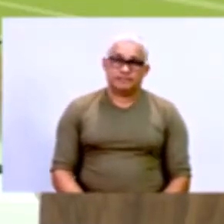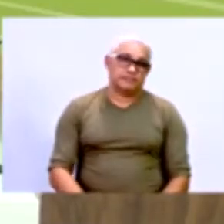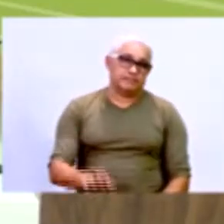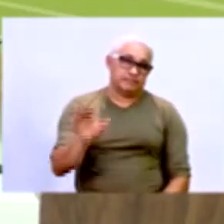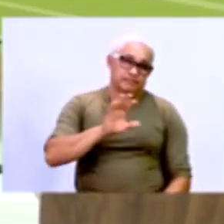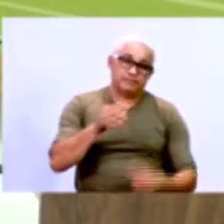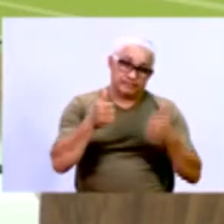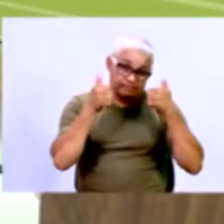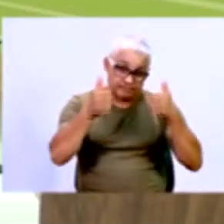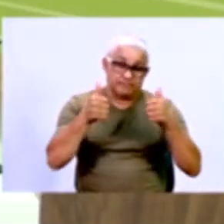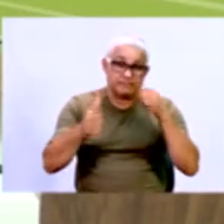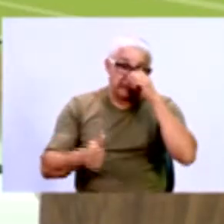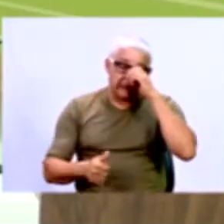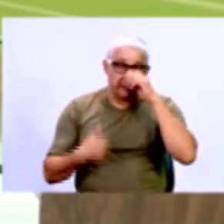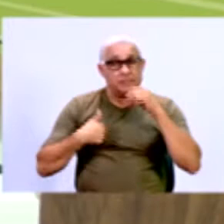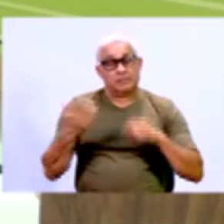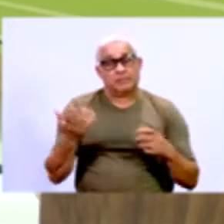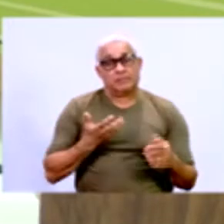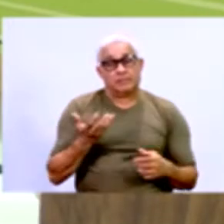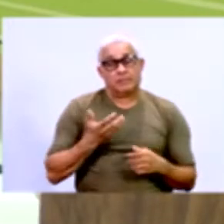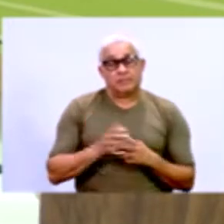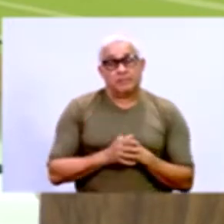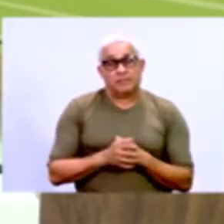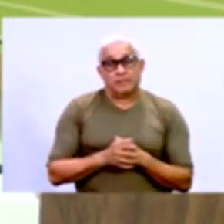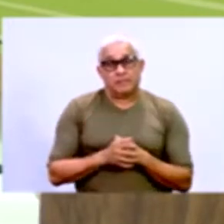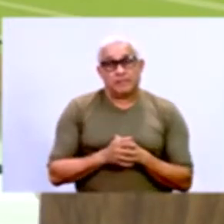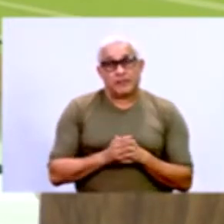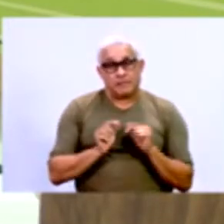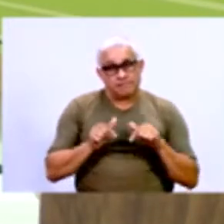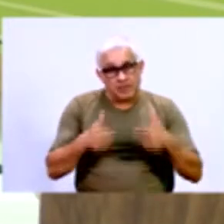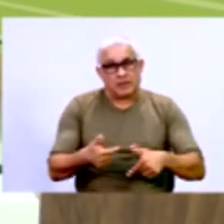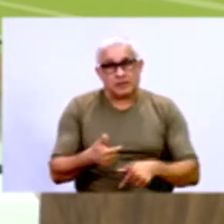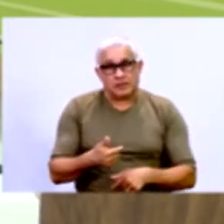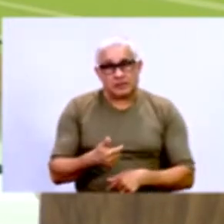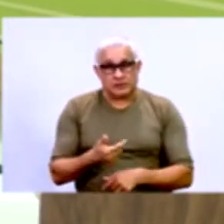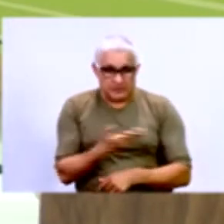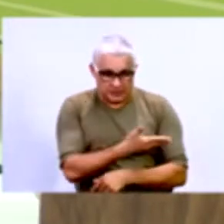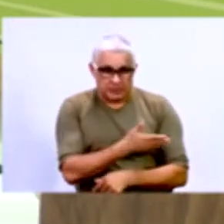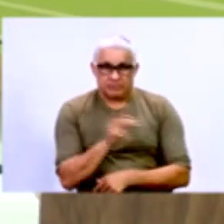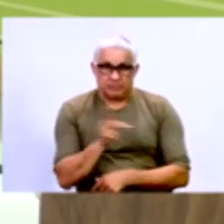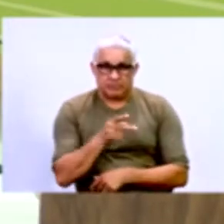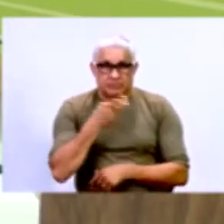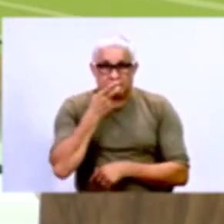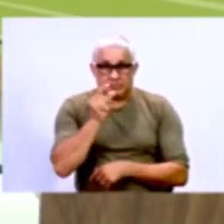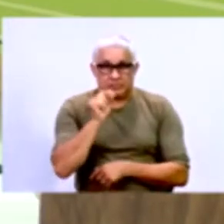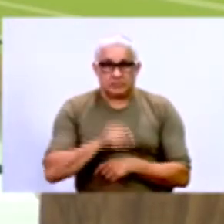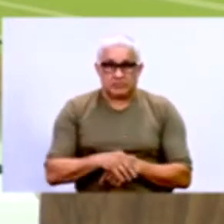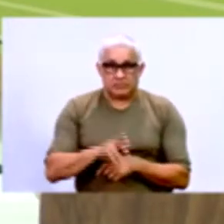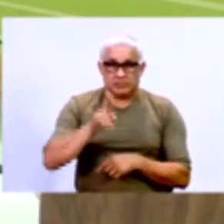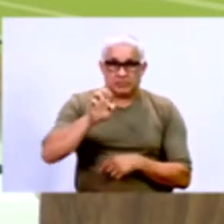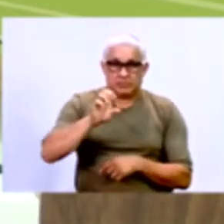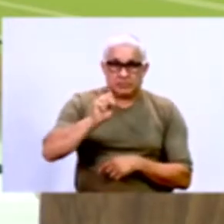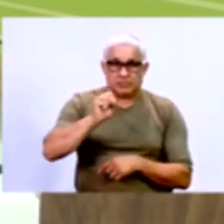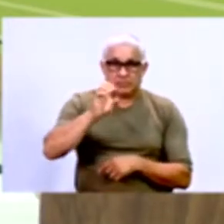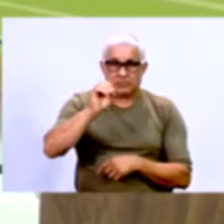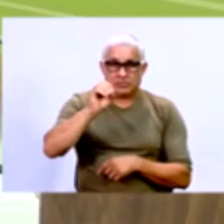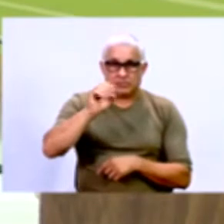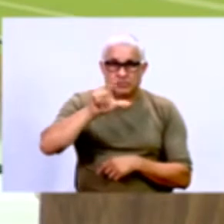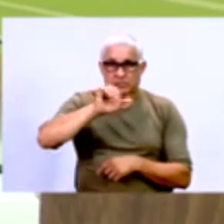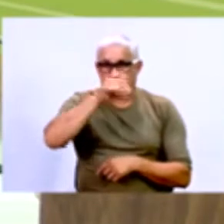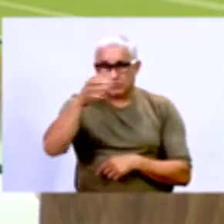Pessoal, eu gostaria de dar uma reforçada no que a professora Alessandra falou com relação à resolução,